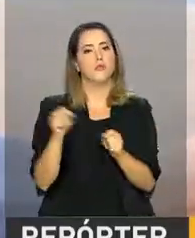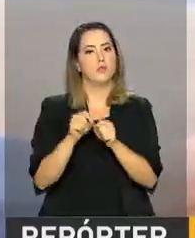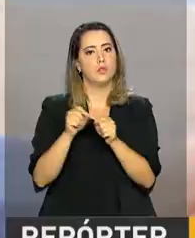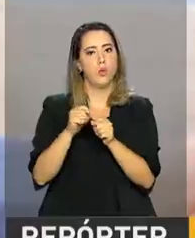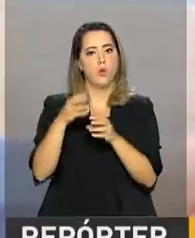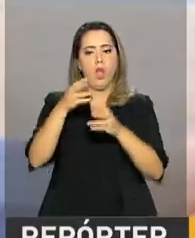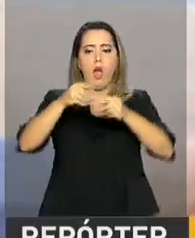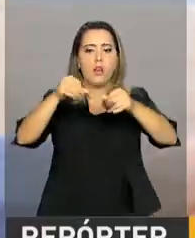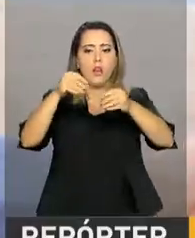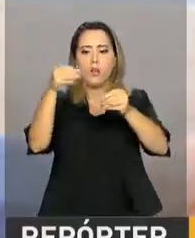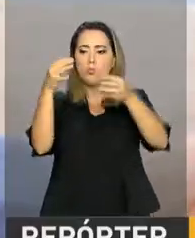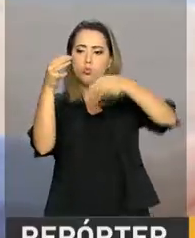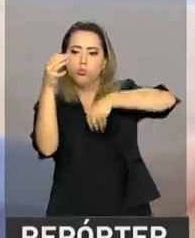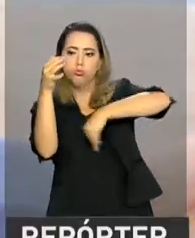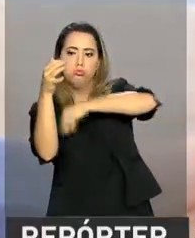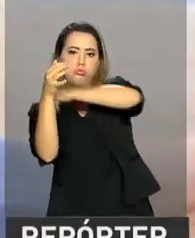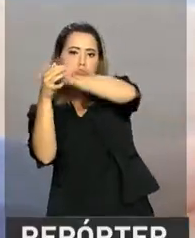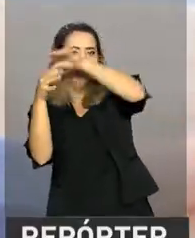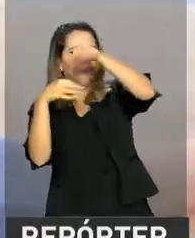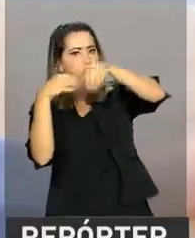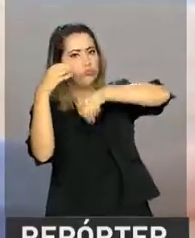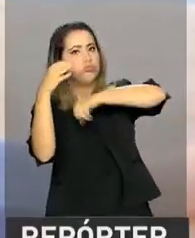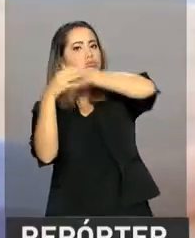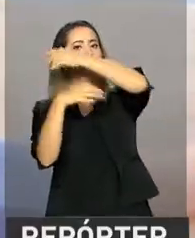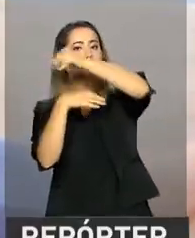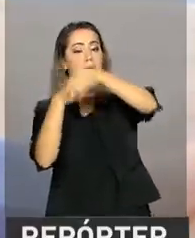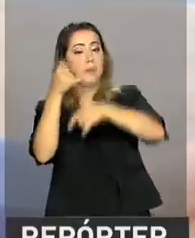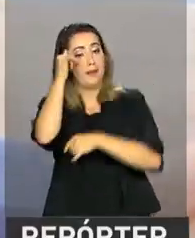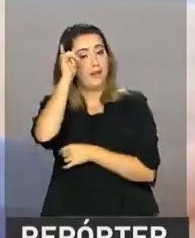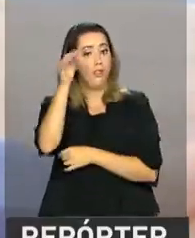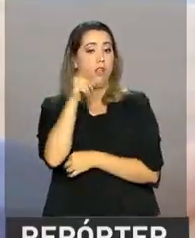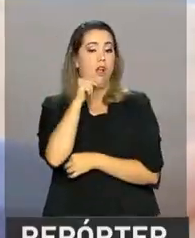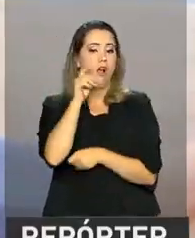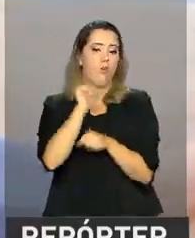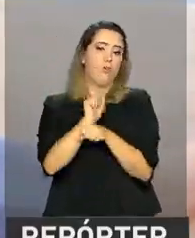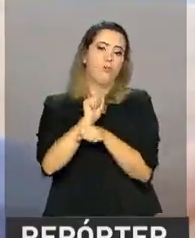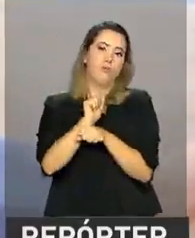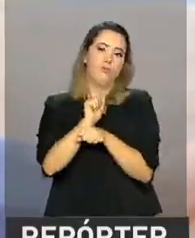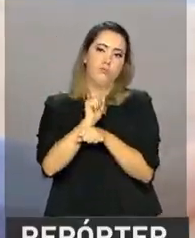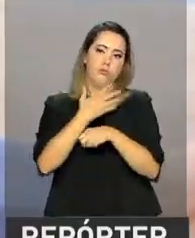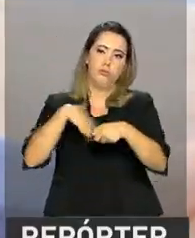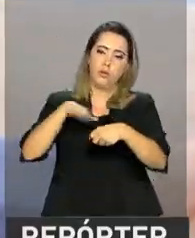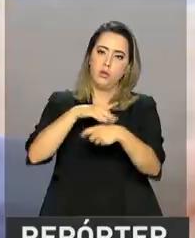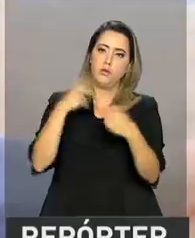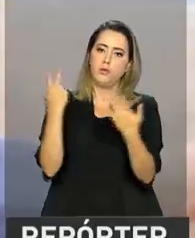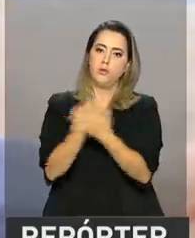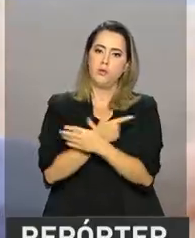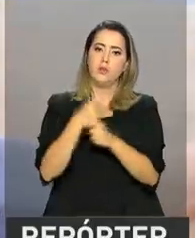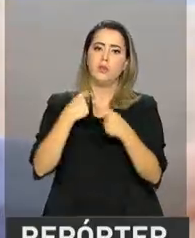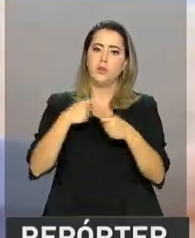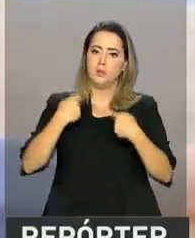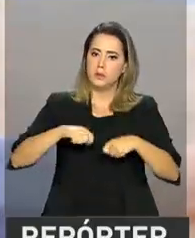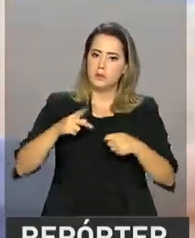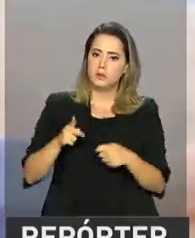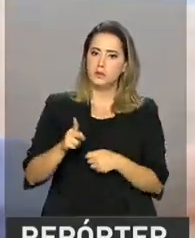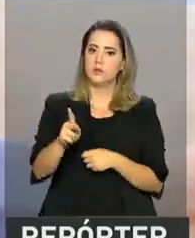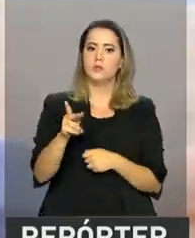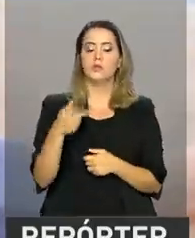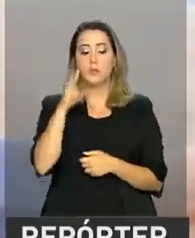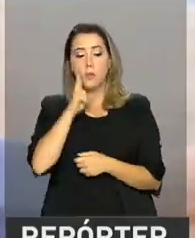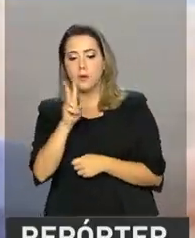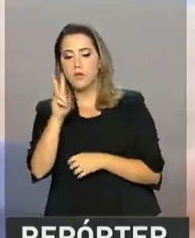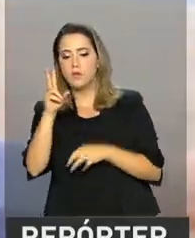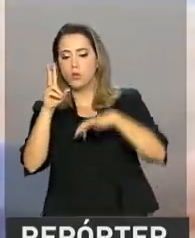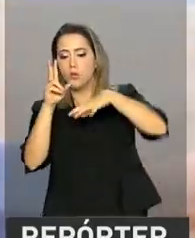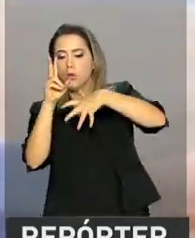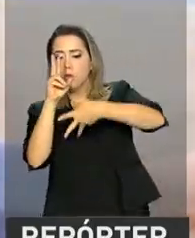areia, né, até a sua borda, para evitar o acúmulo da água. E isso tem que ser feito uma manutenção periódica, né,